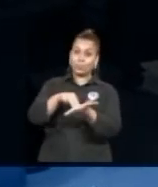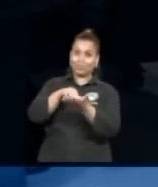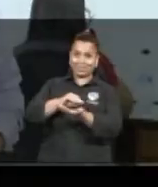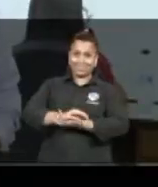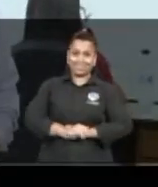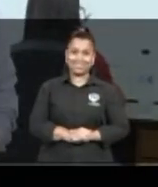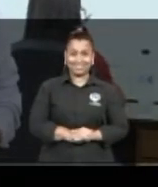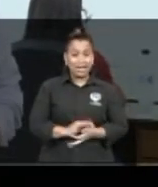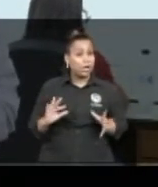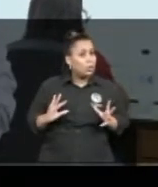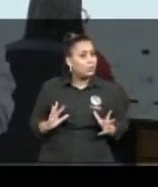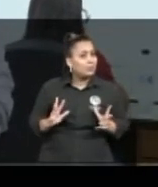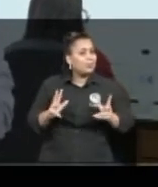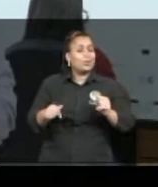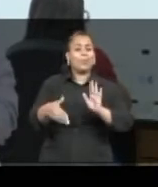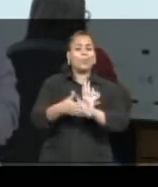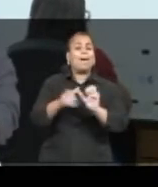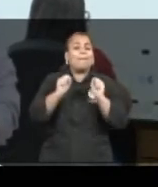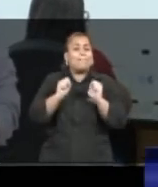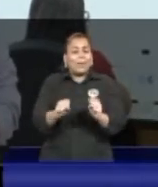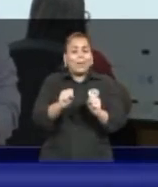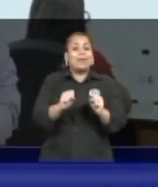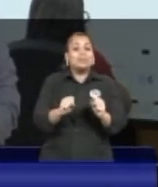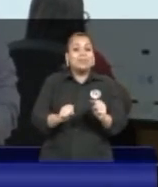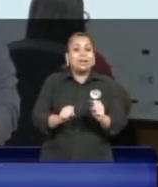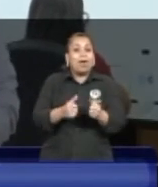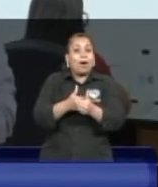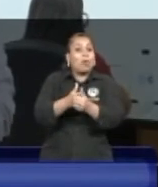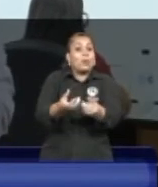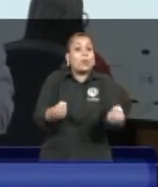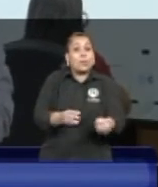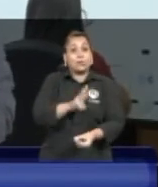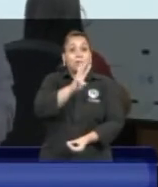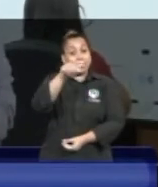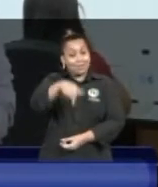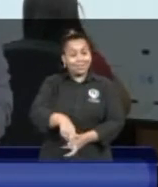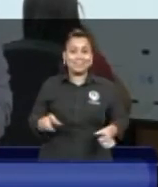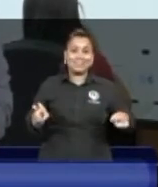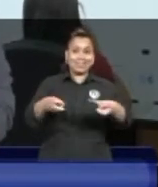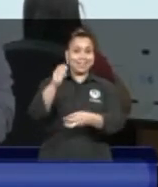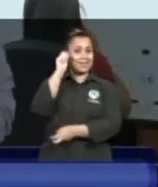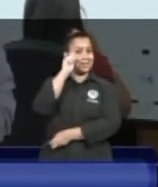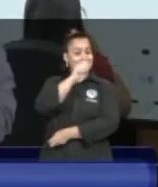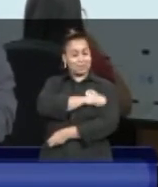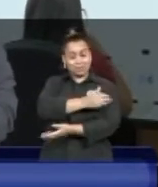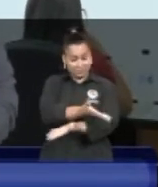moções. Todas essas propostas podem ser acompanhadas no site da Câmara,